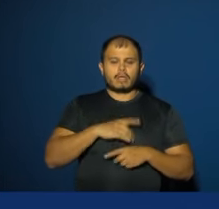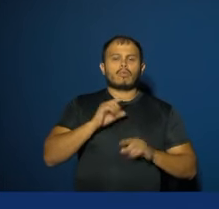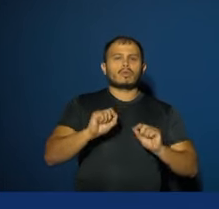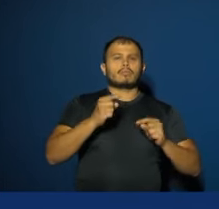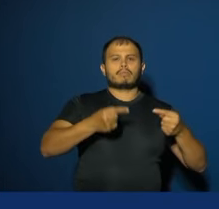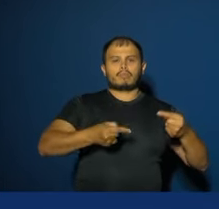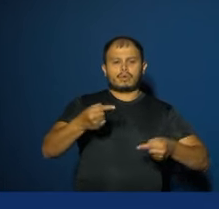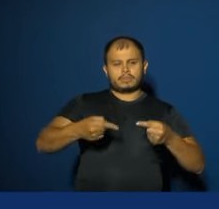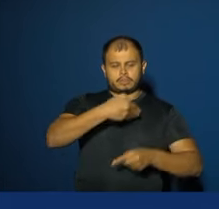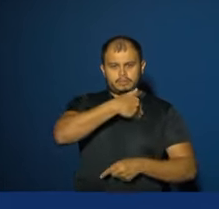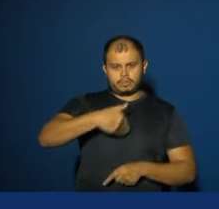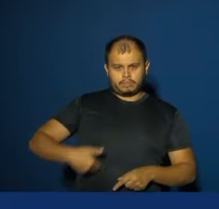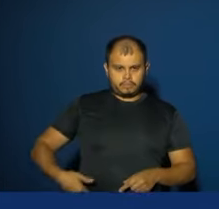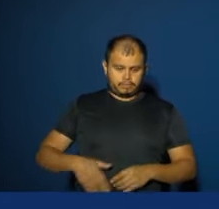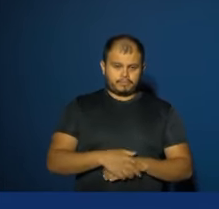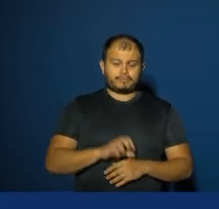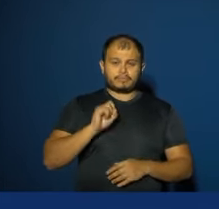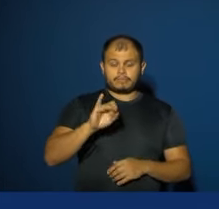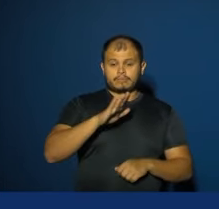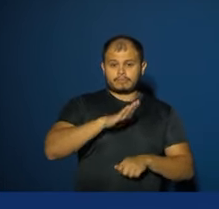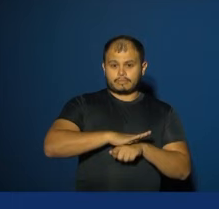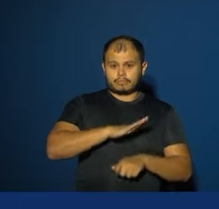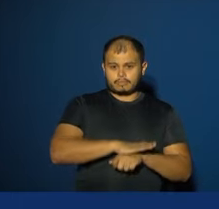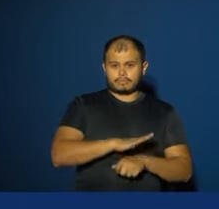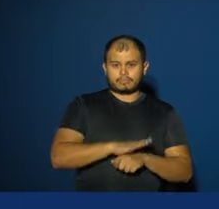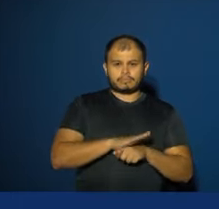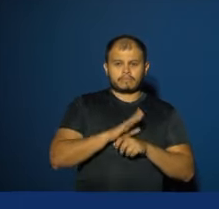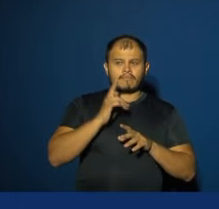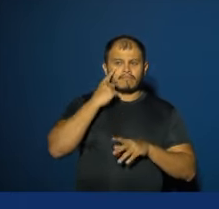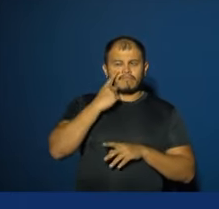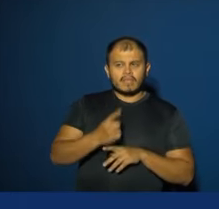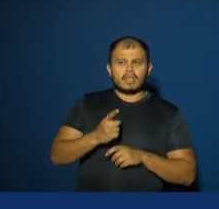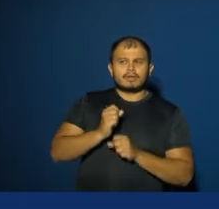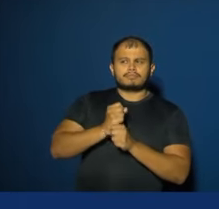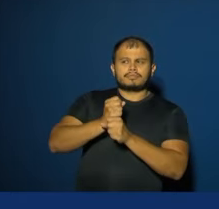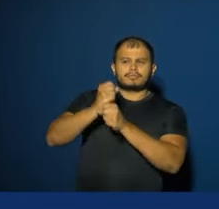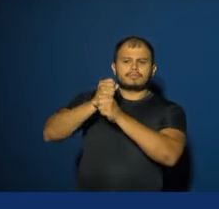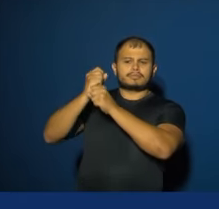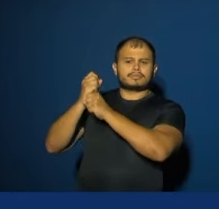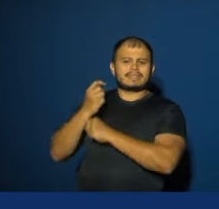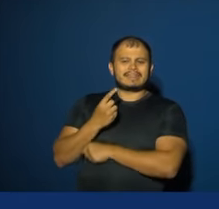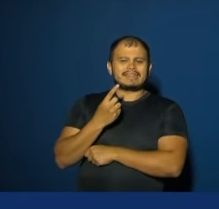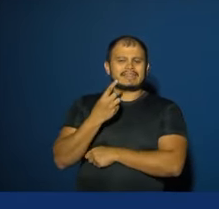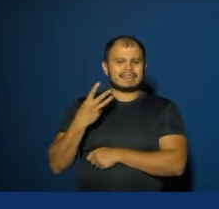políticas públicas. Se nós fizermos um recorte dos últimos 13 anos,